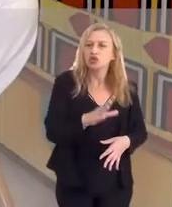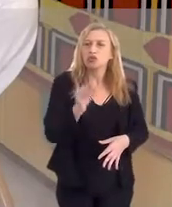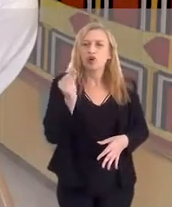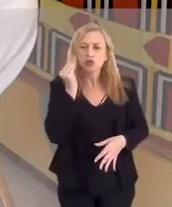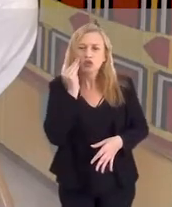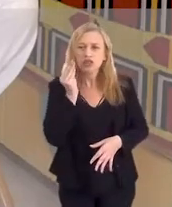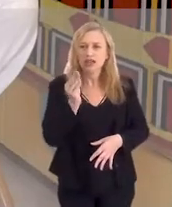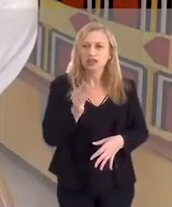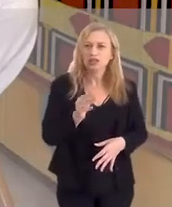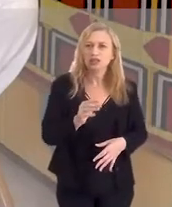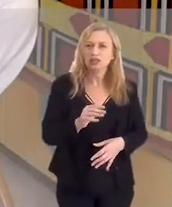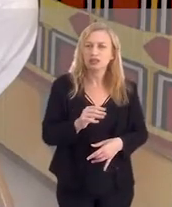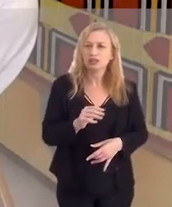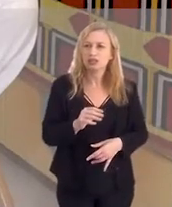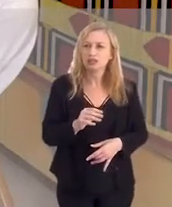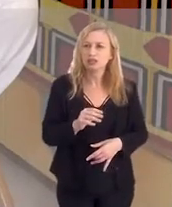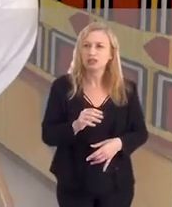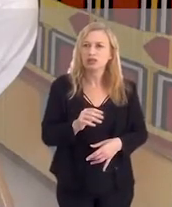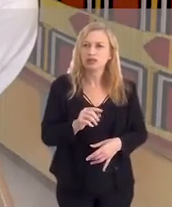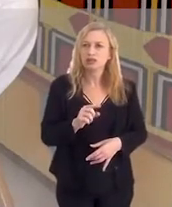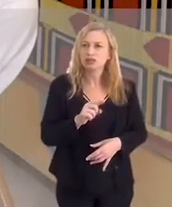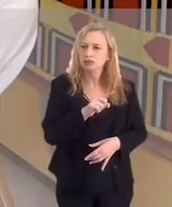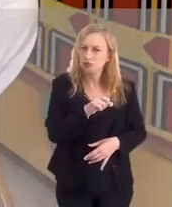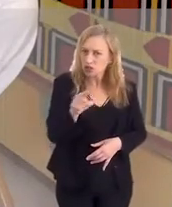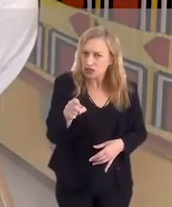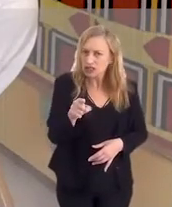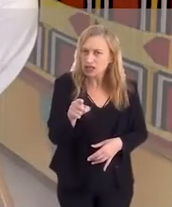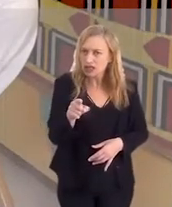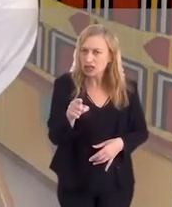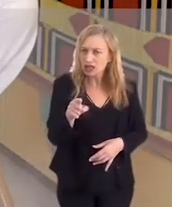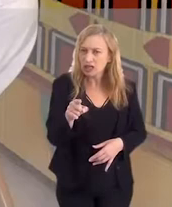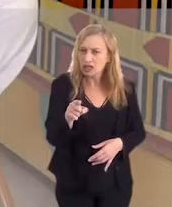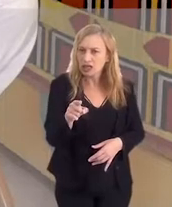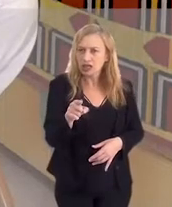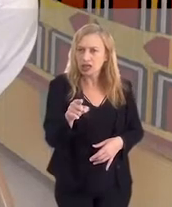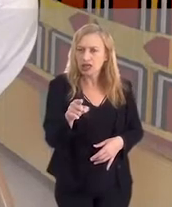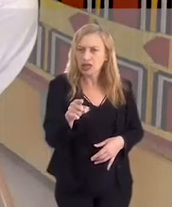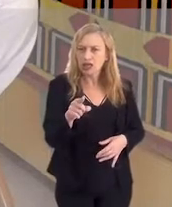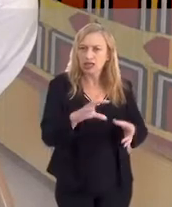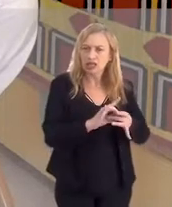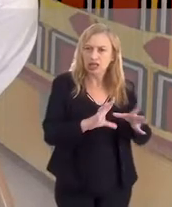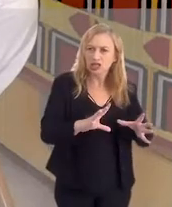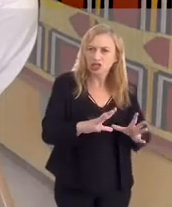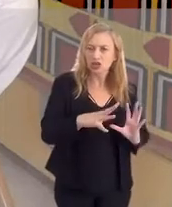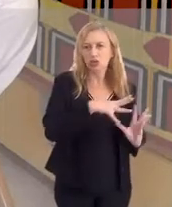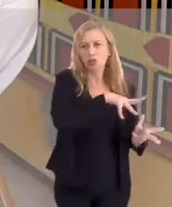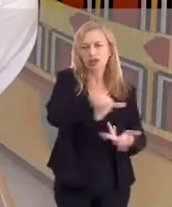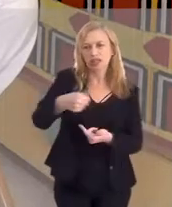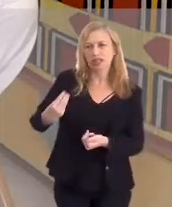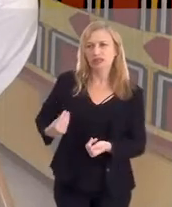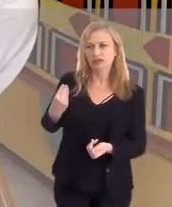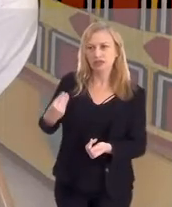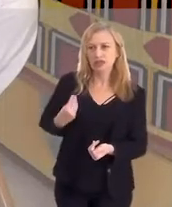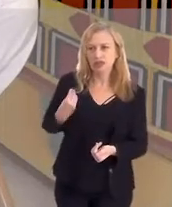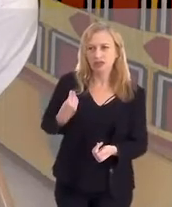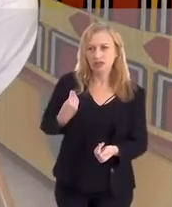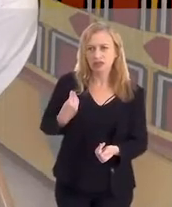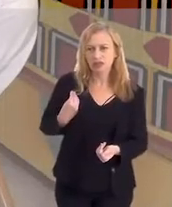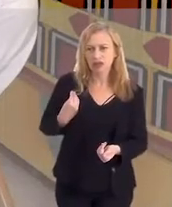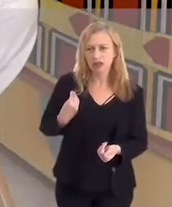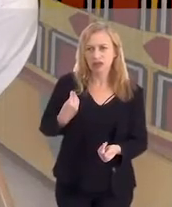última chance? Sim. Para que você deixe o planeta viver,